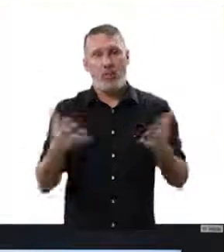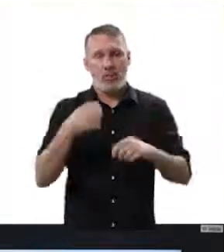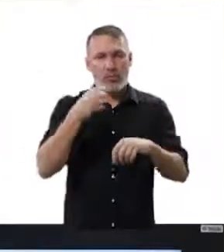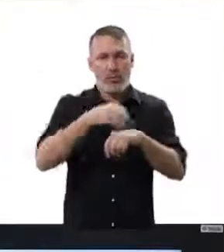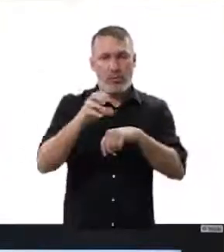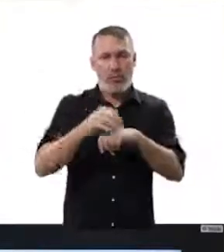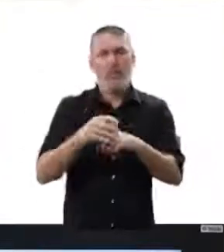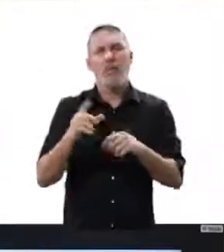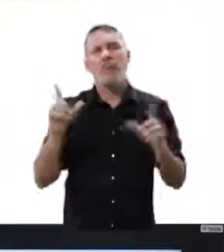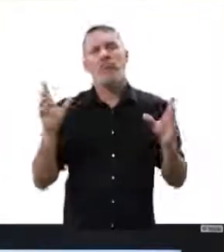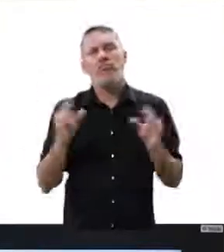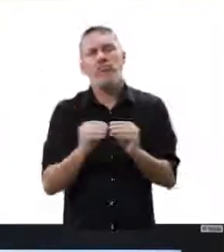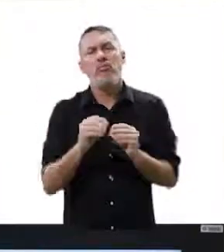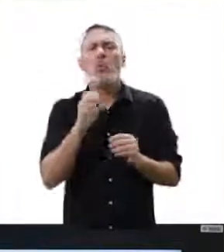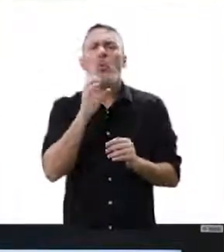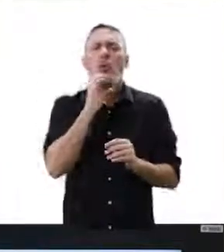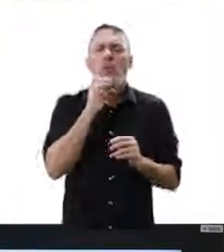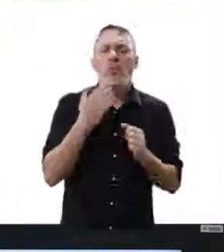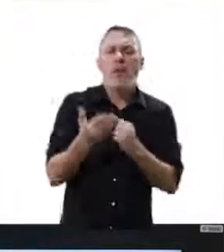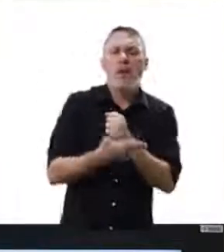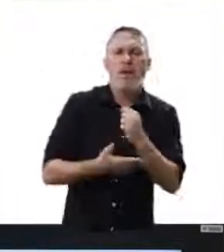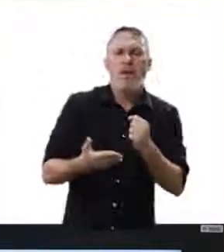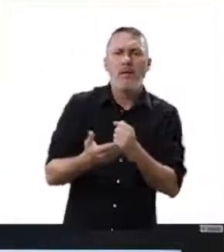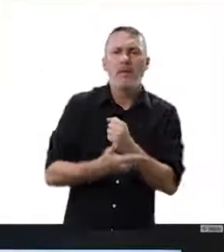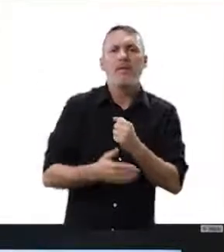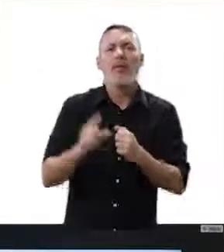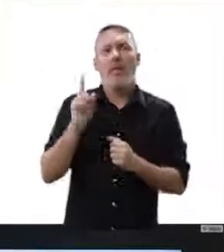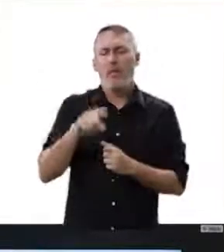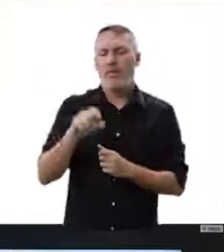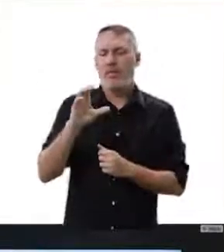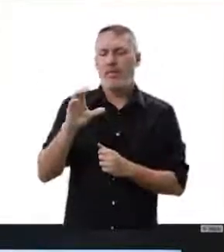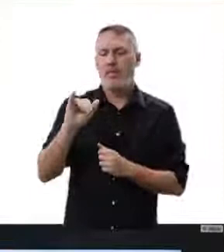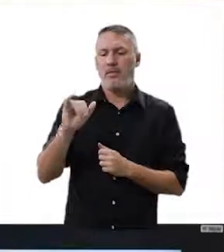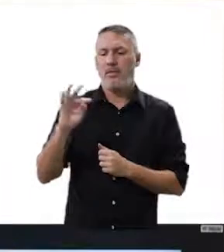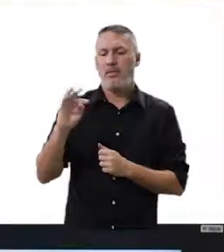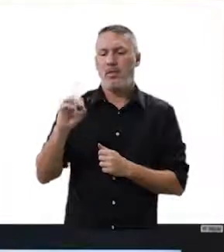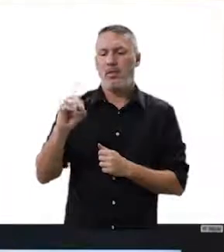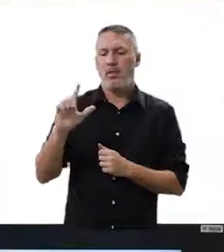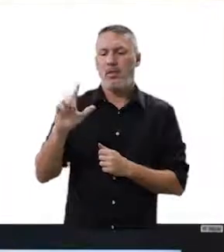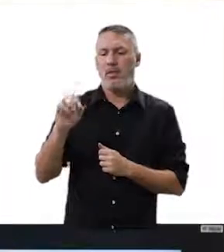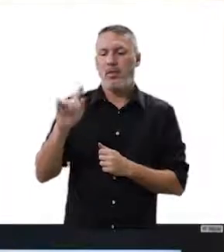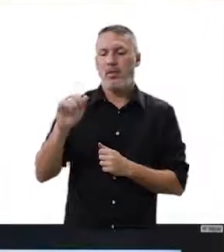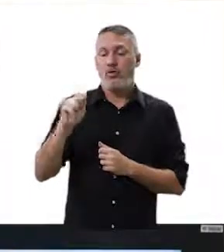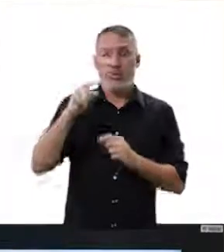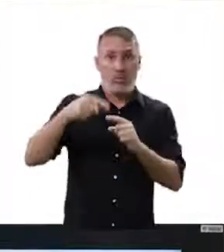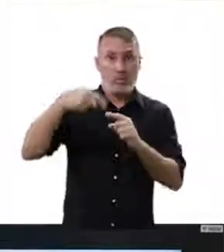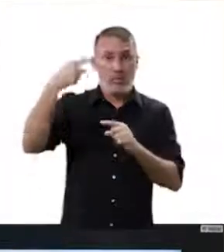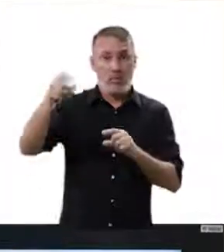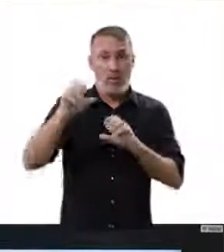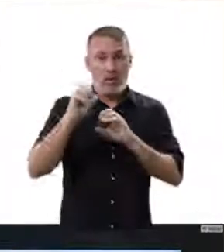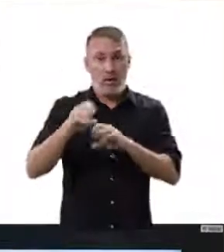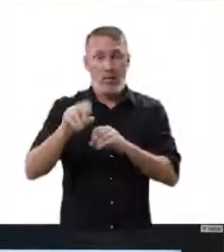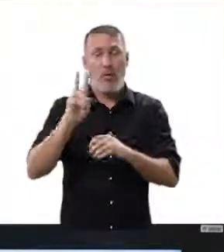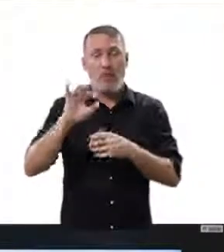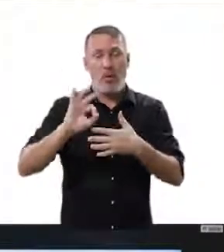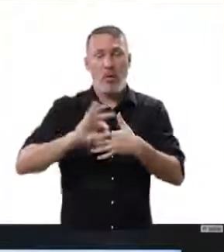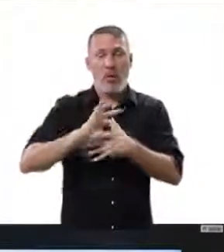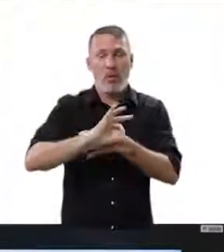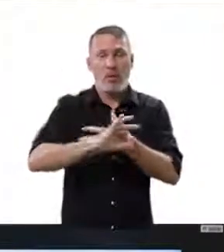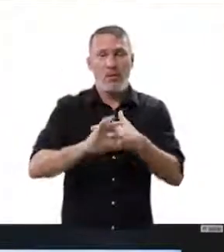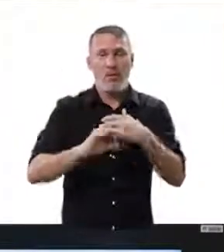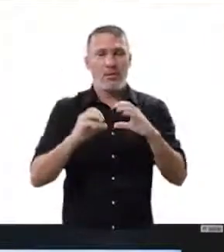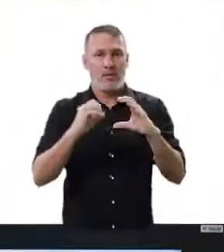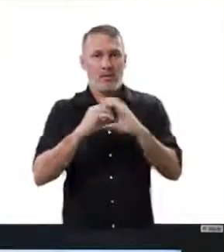por hoje é só. A gente teve um pouquinho de conhecimento básico sobre citologia e na nossa próxima aula vamos conhecer as